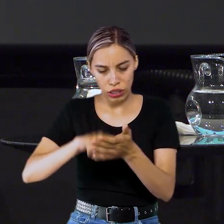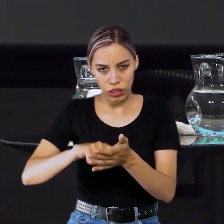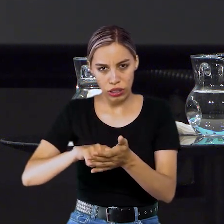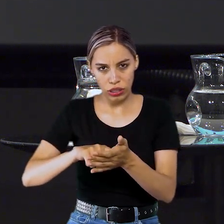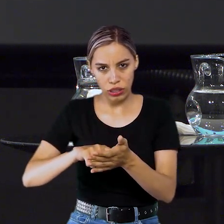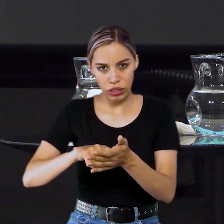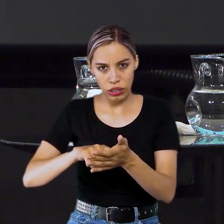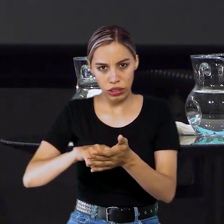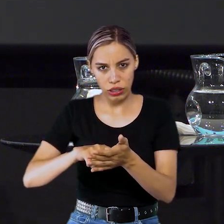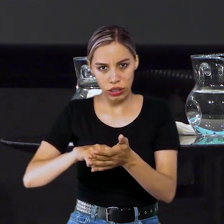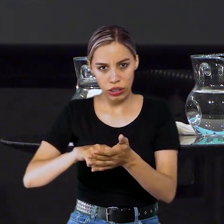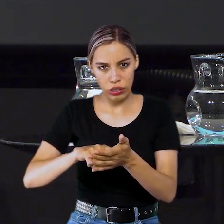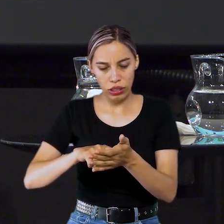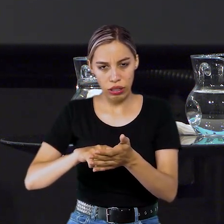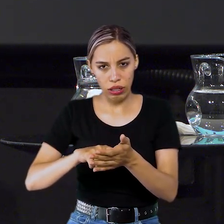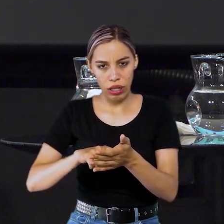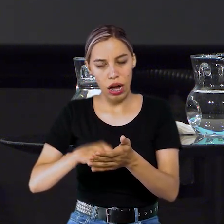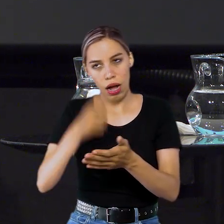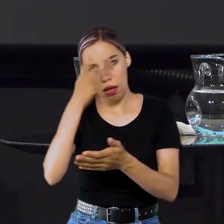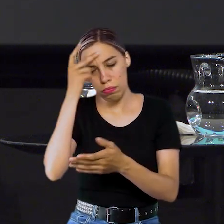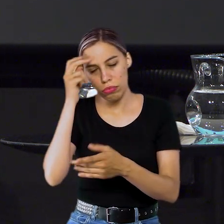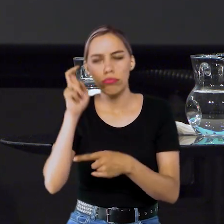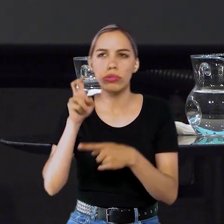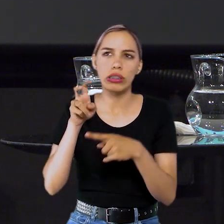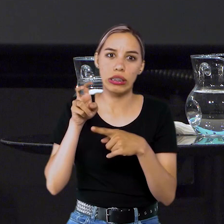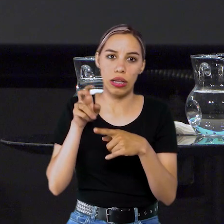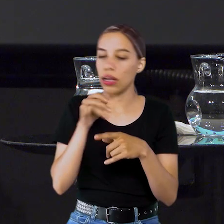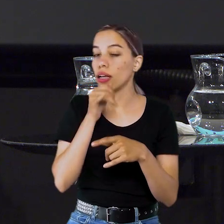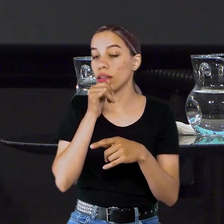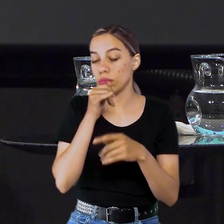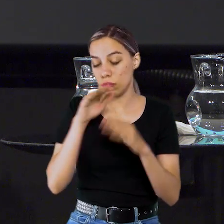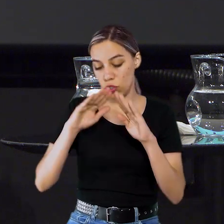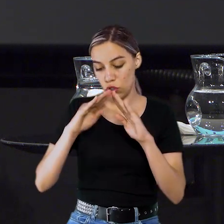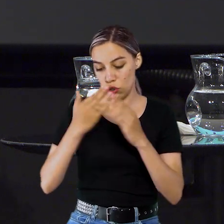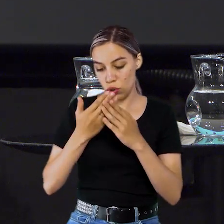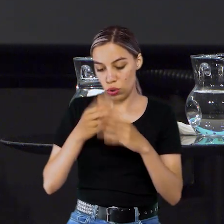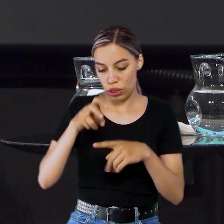sentado para aprender. Isso não é uma educação, né?